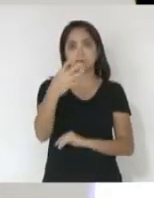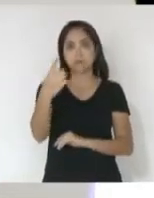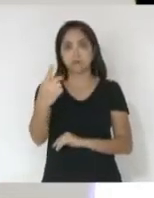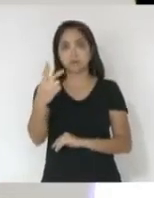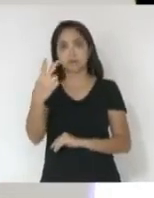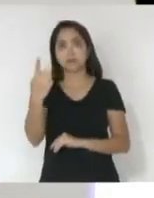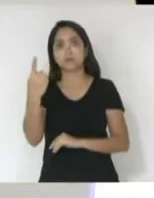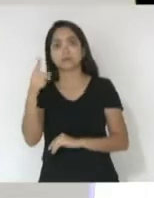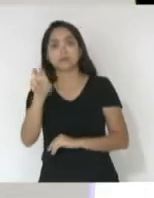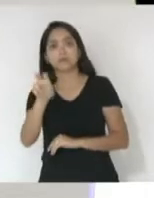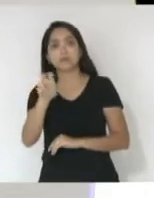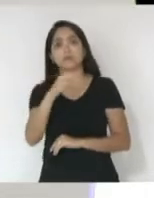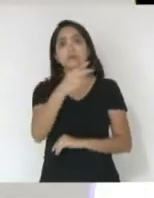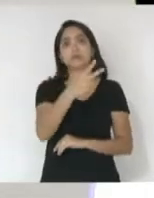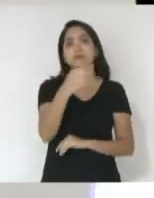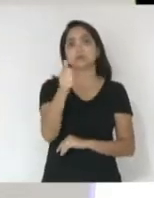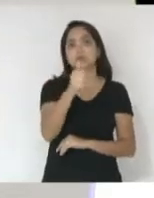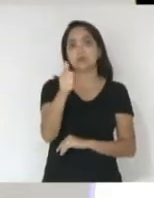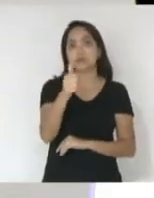542/2015,